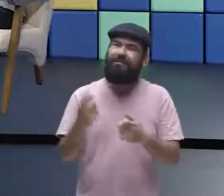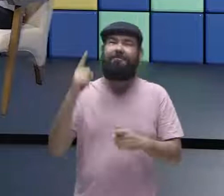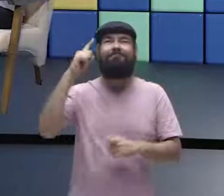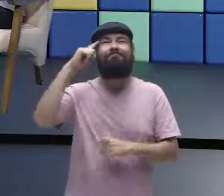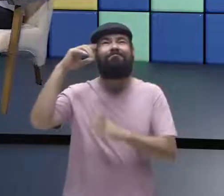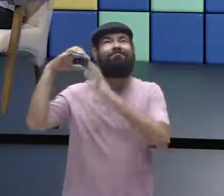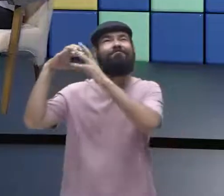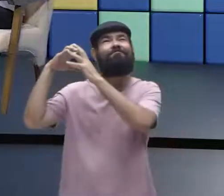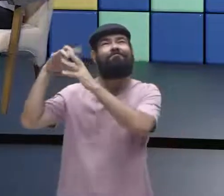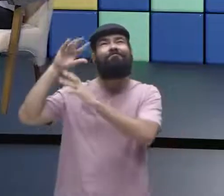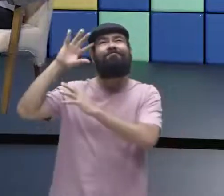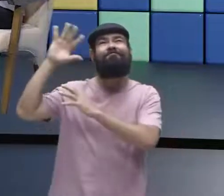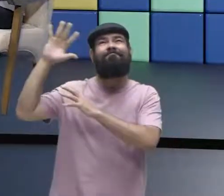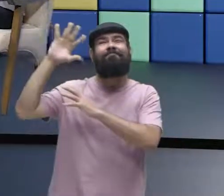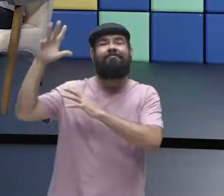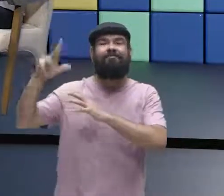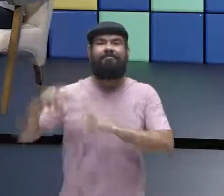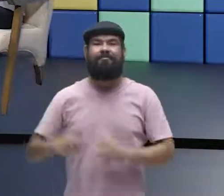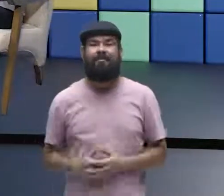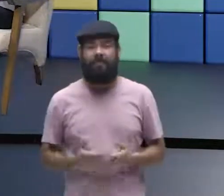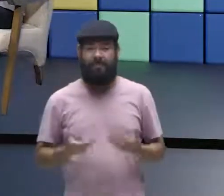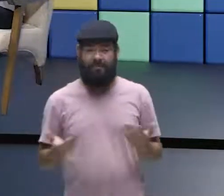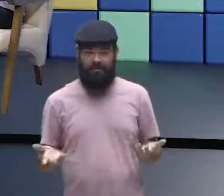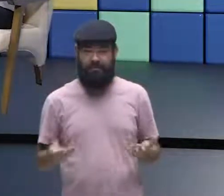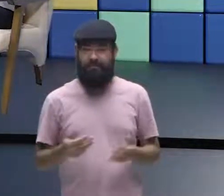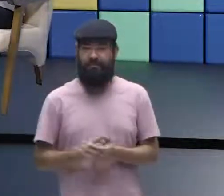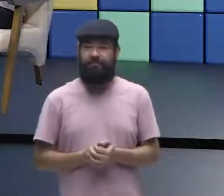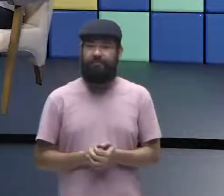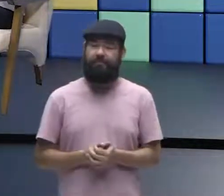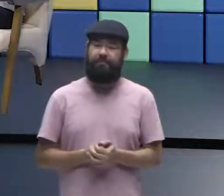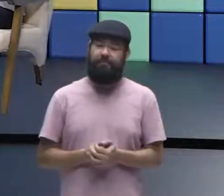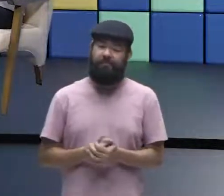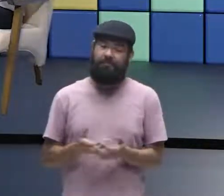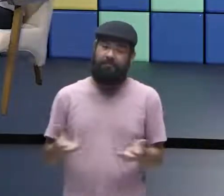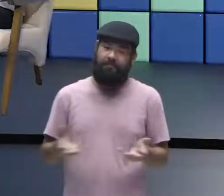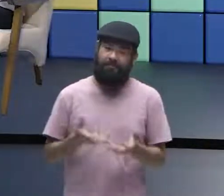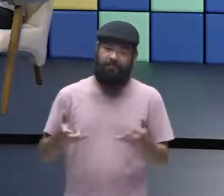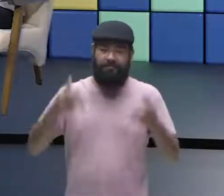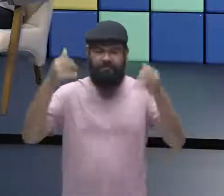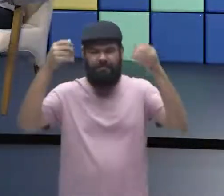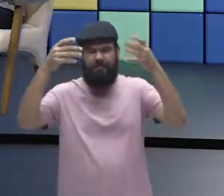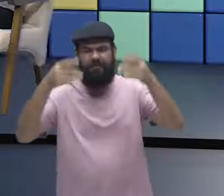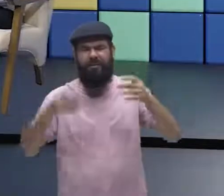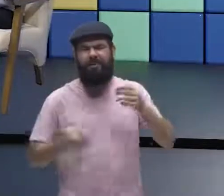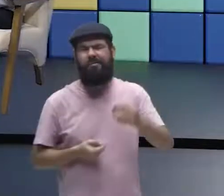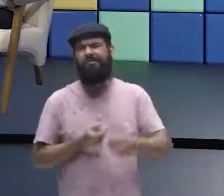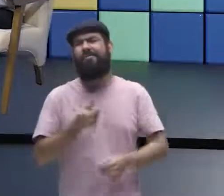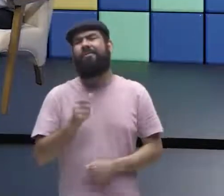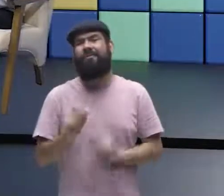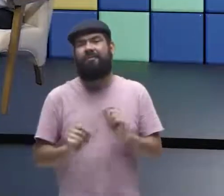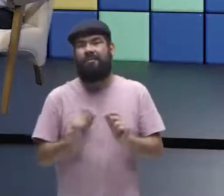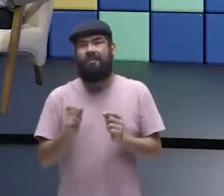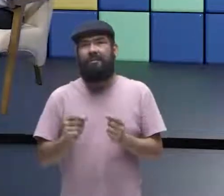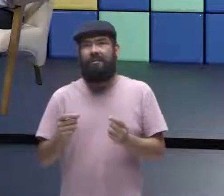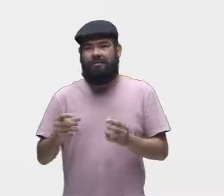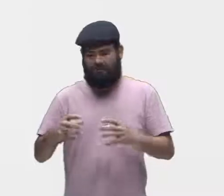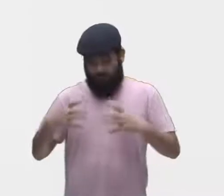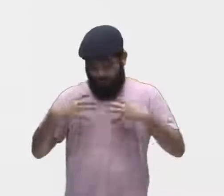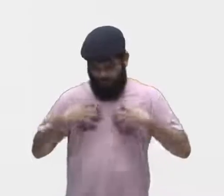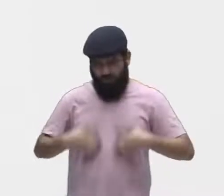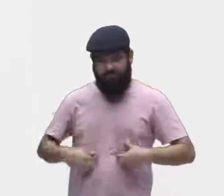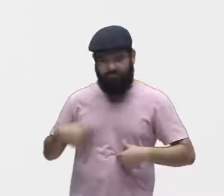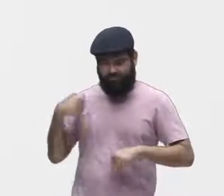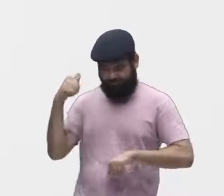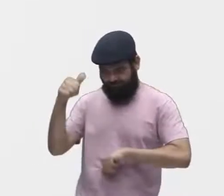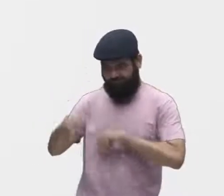reflexão. E aí, também a gente vai falar um pouco, Sabrina, sobre as reações no corpo, né? Quando a pessoa